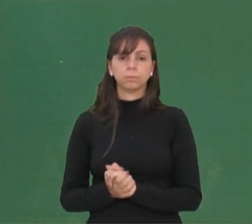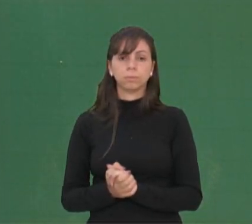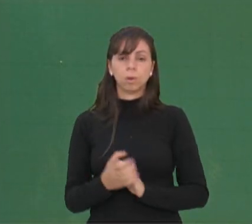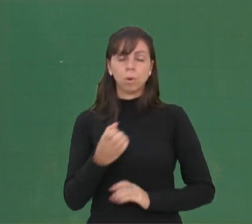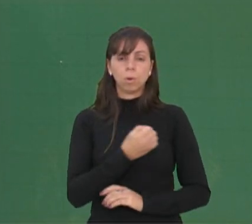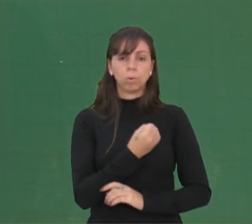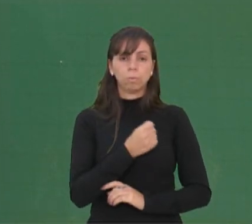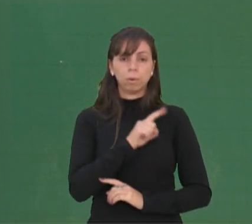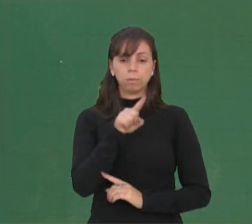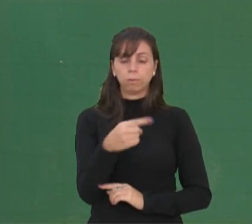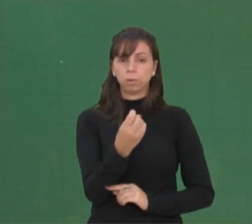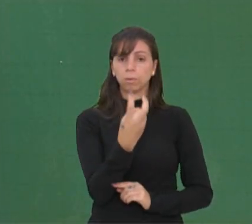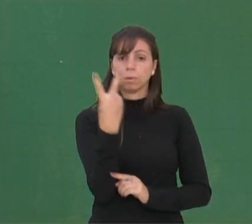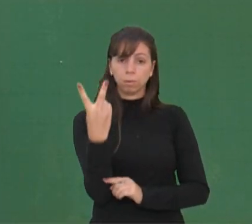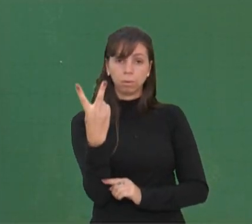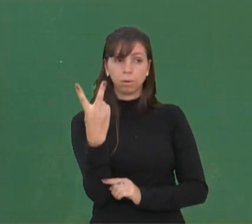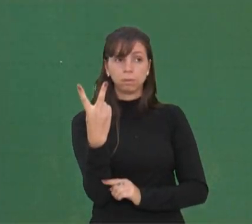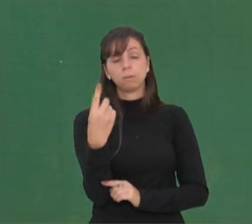Ó.